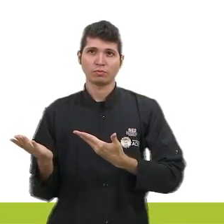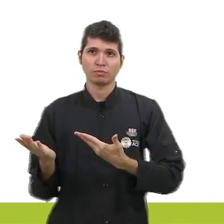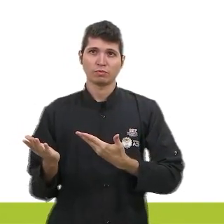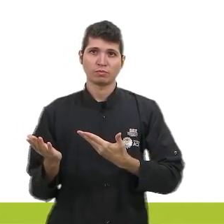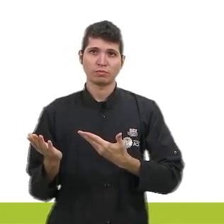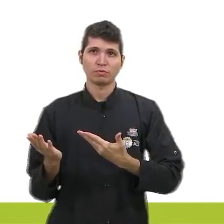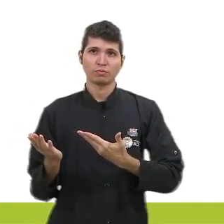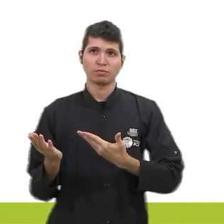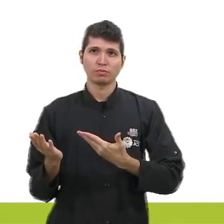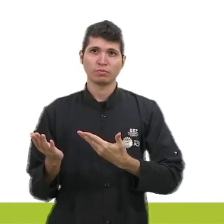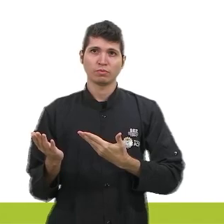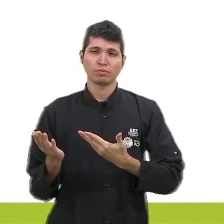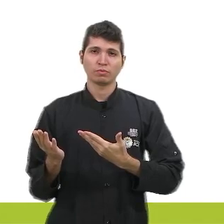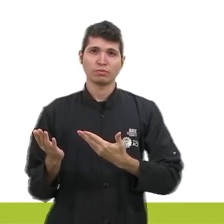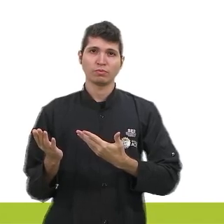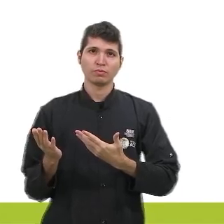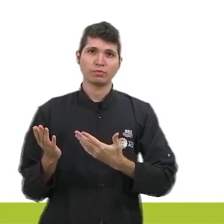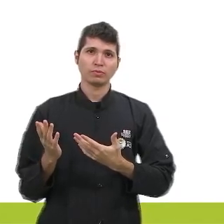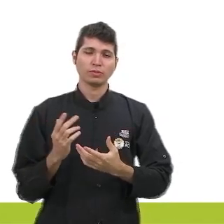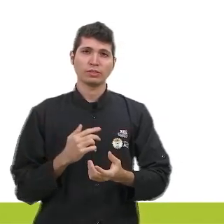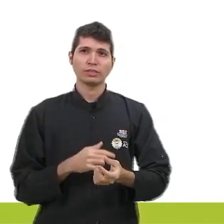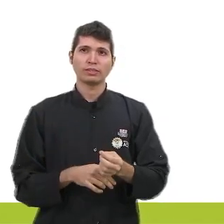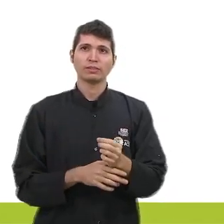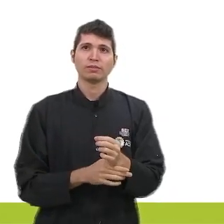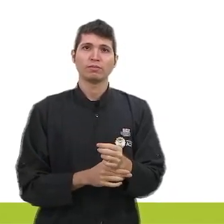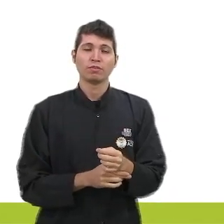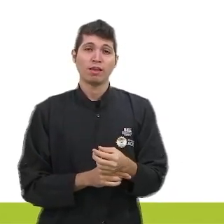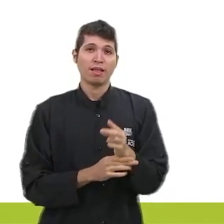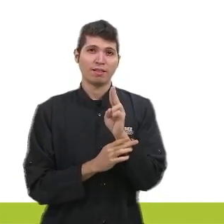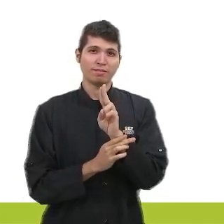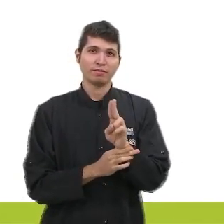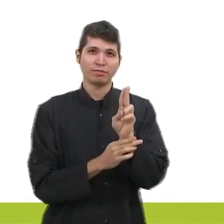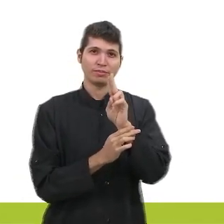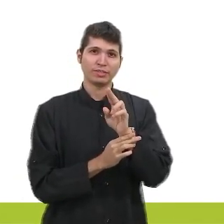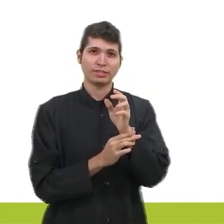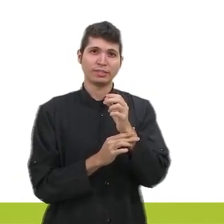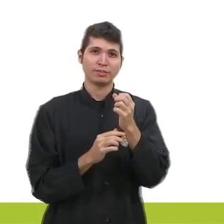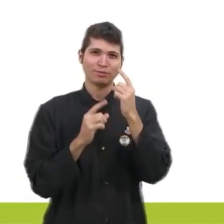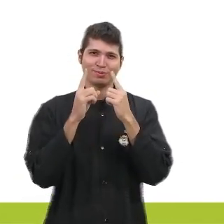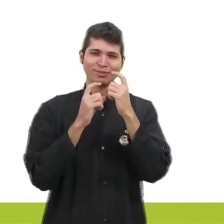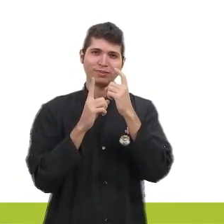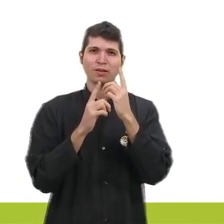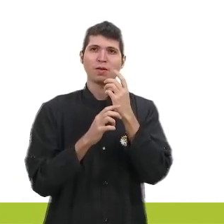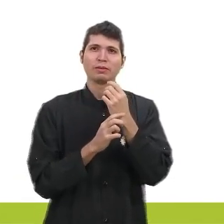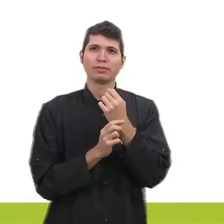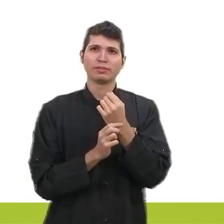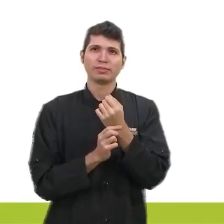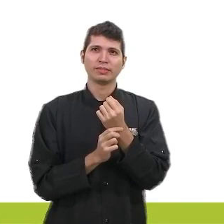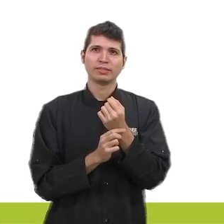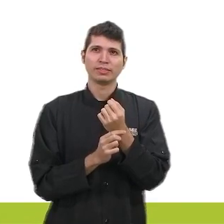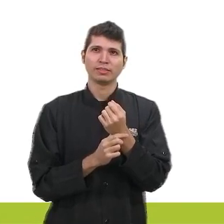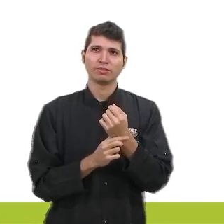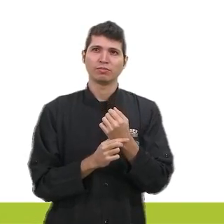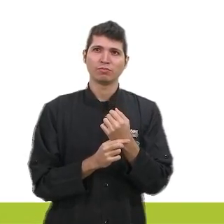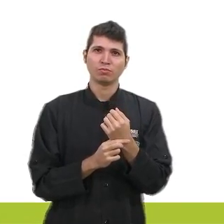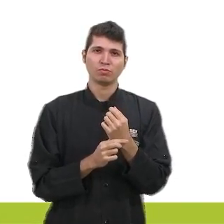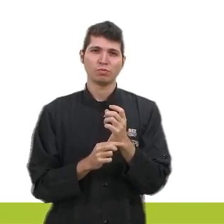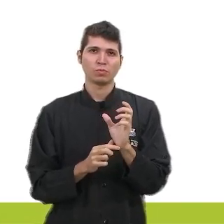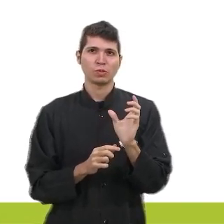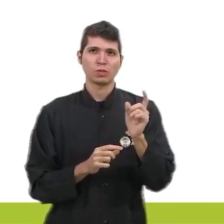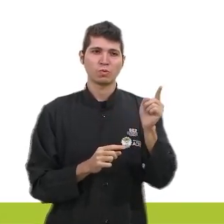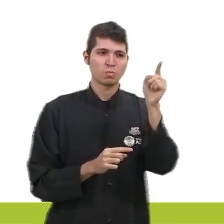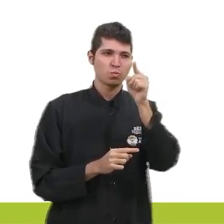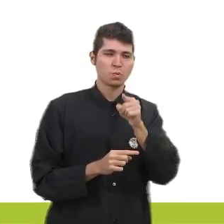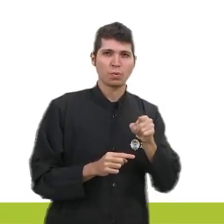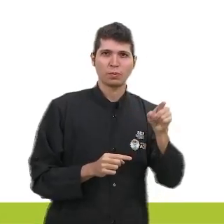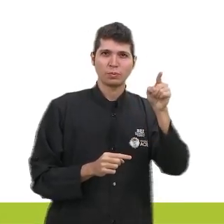aqui 2 emojizinhos, tá bom? O primeiro, eu vou chamar de... vou colocar os dois aqui um ao lado do outro, que eu quero que vocês vejam